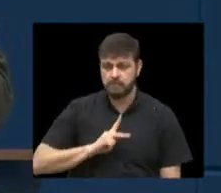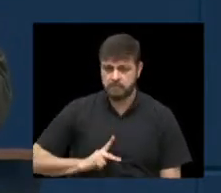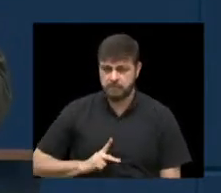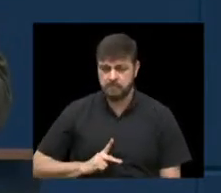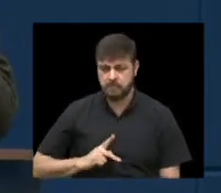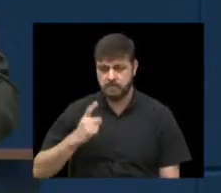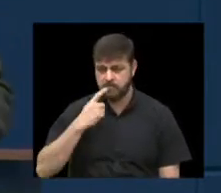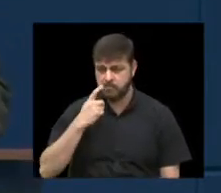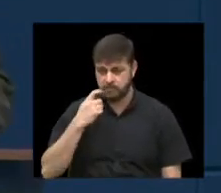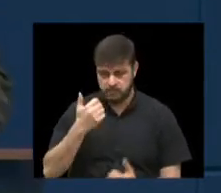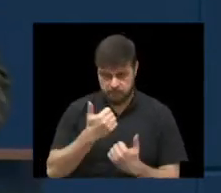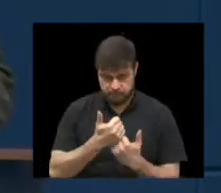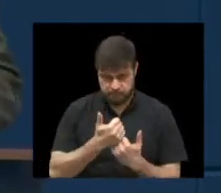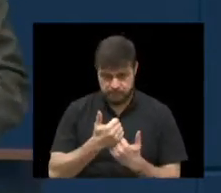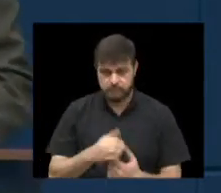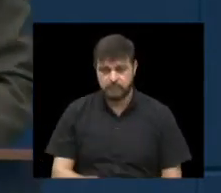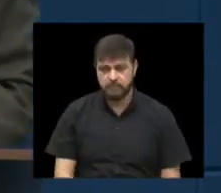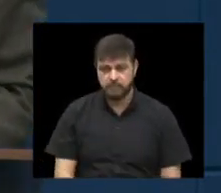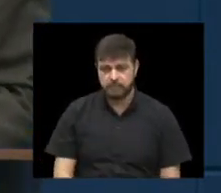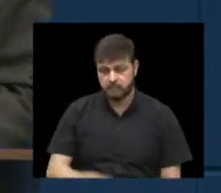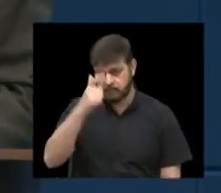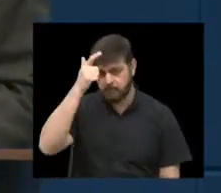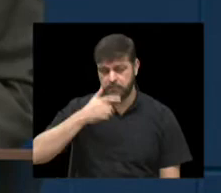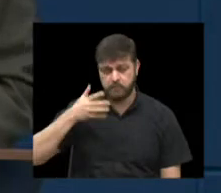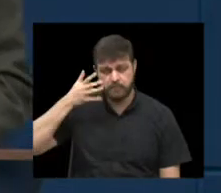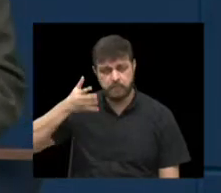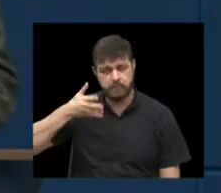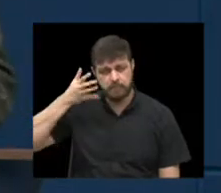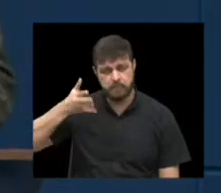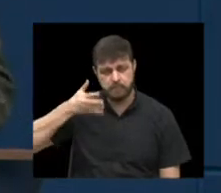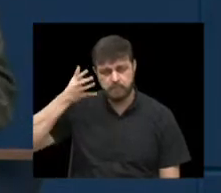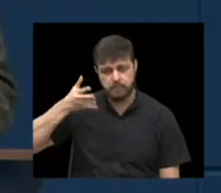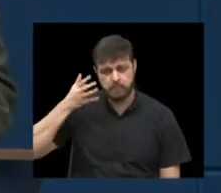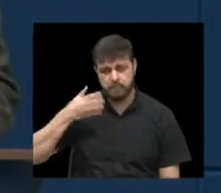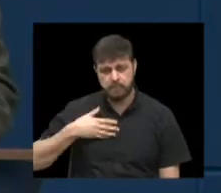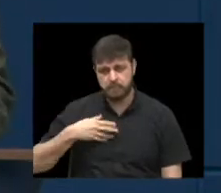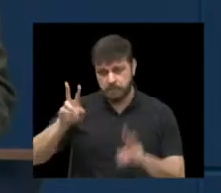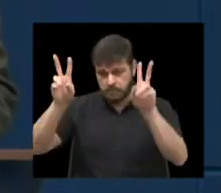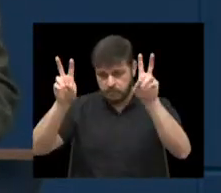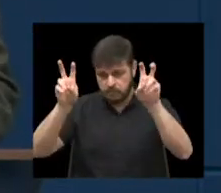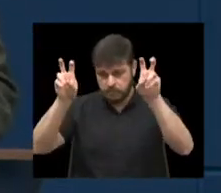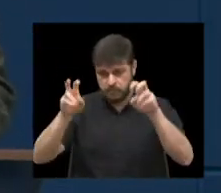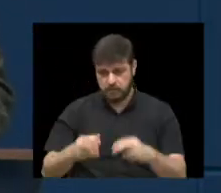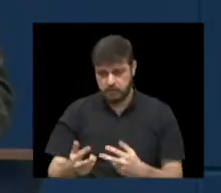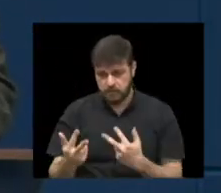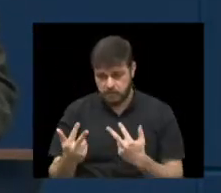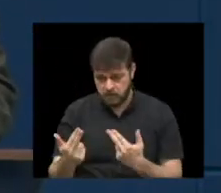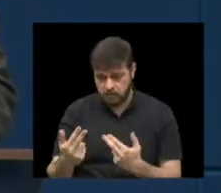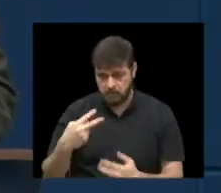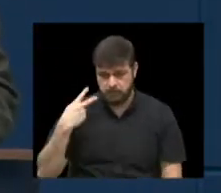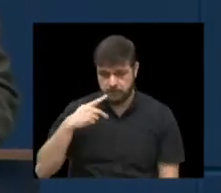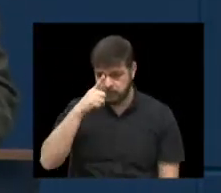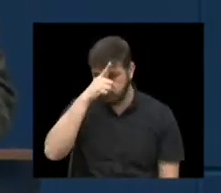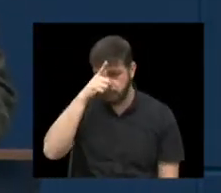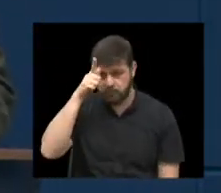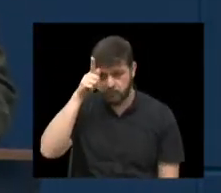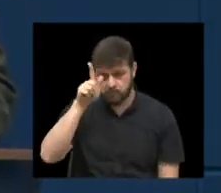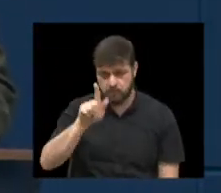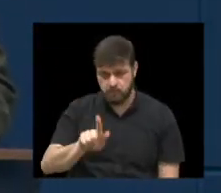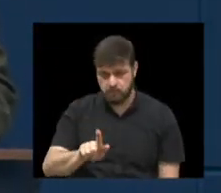Gilberto Vermelho, a minha fala vai ser em relação, mais ou menos, ao que o vereador Gustavo Petro estava